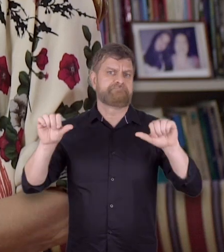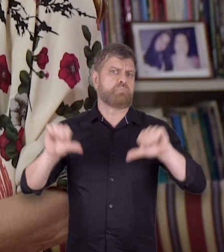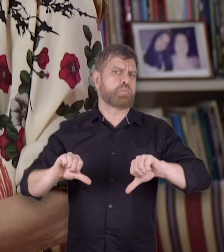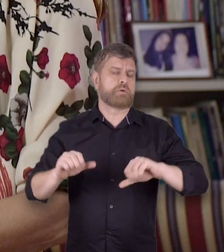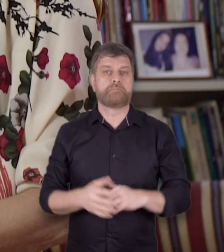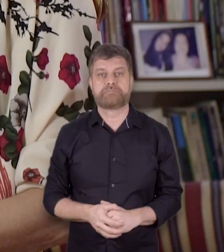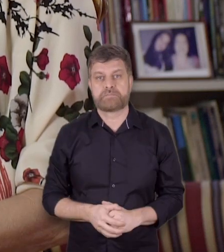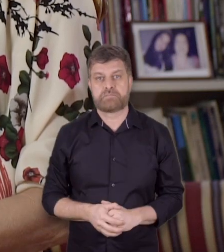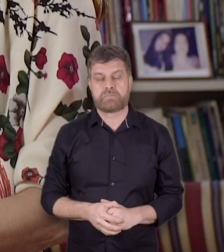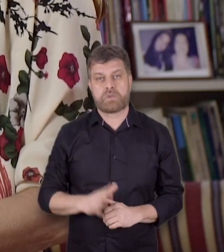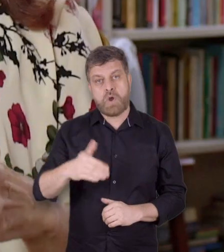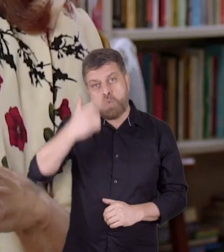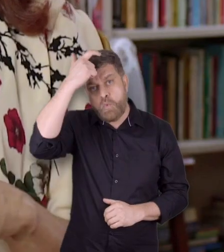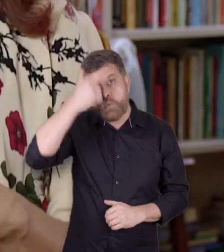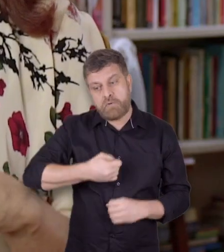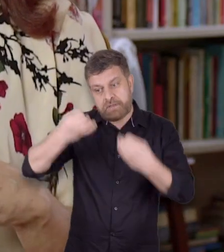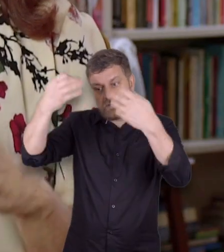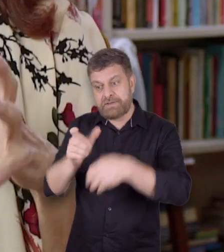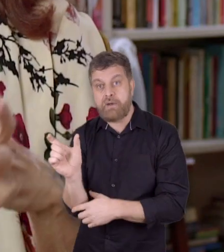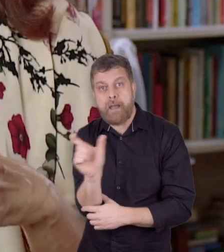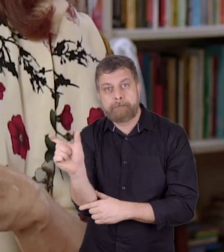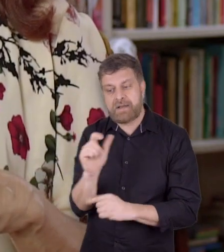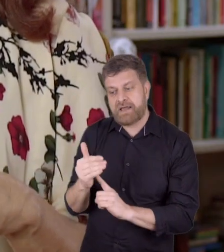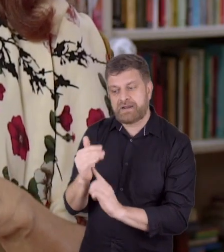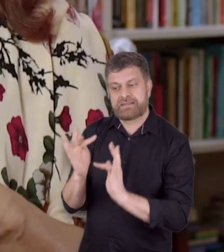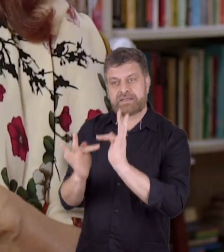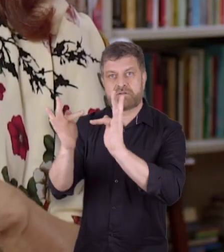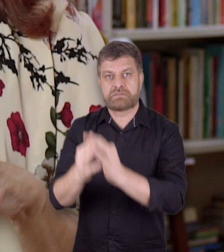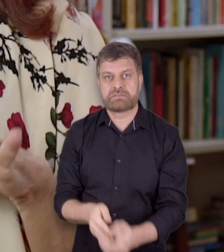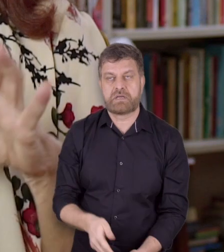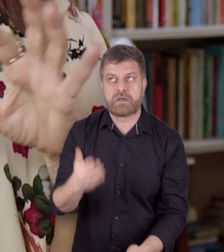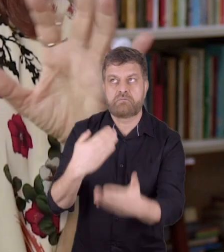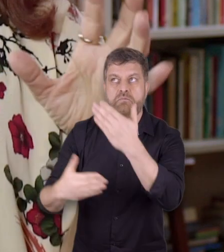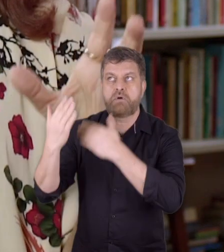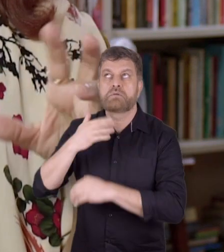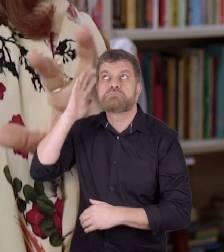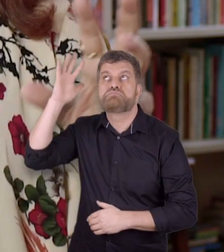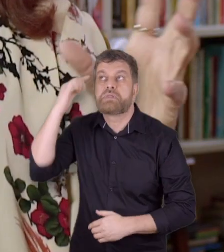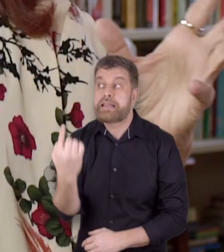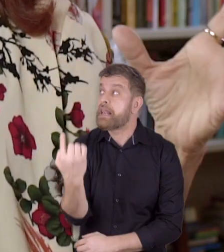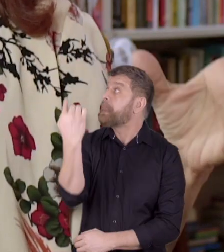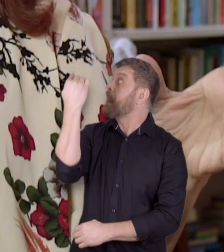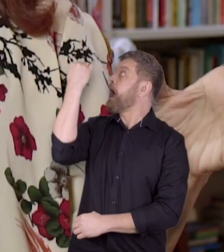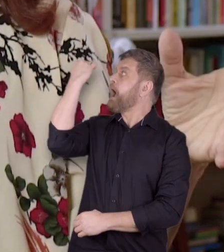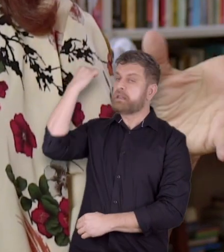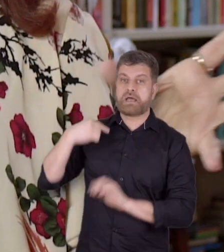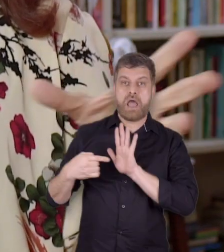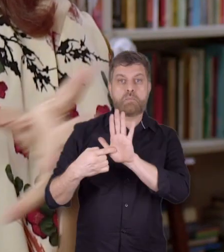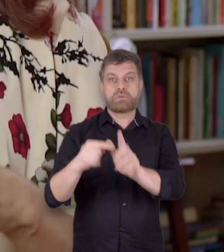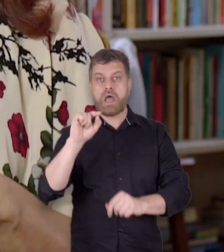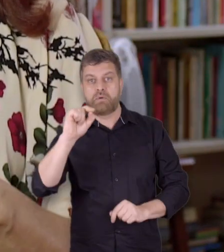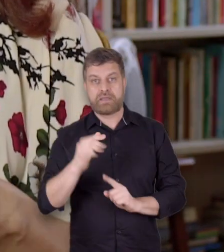bastante negativas. Por isso que, quando eu falo de tecnologia, eu volto lá para o passado